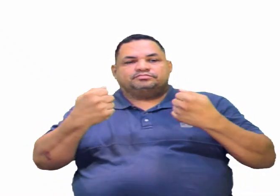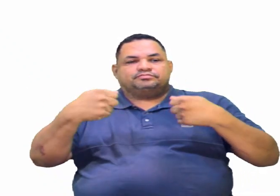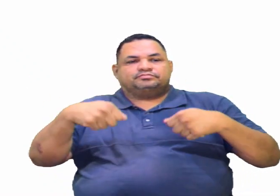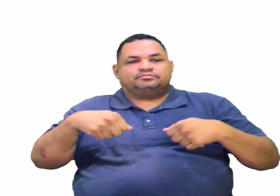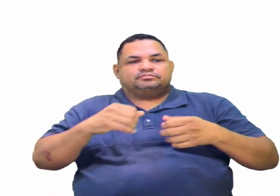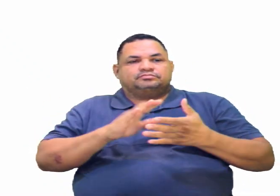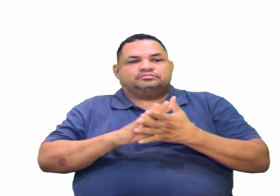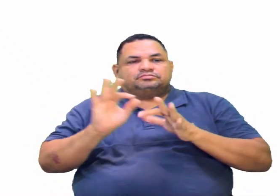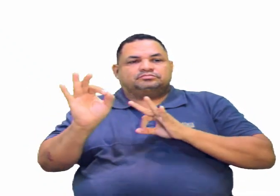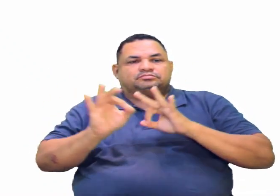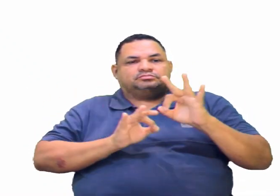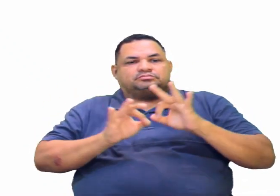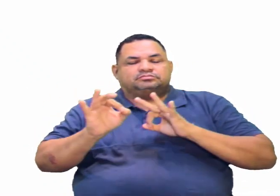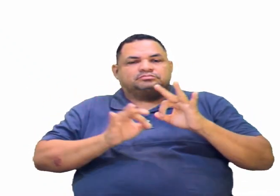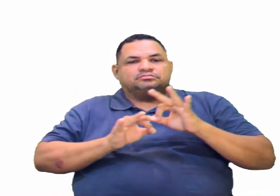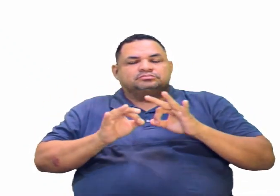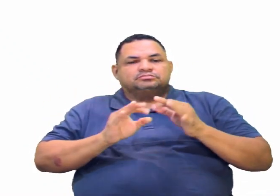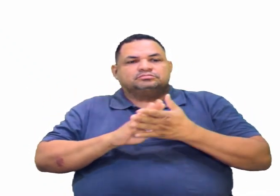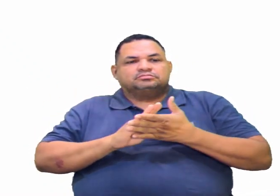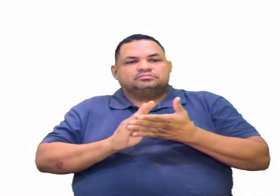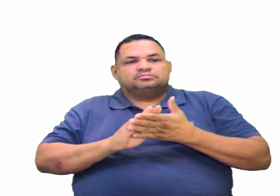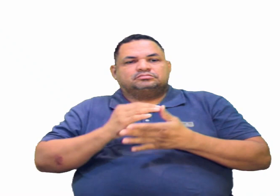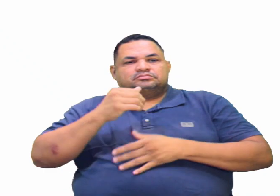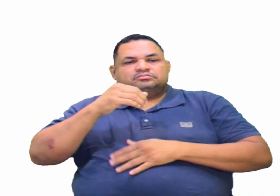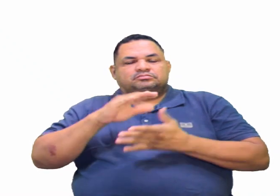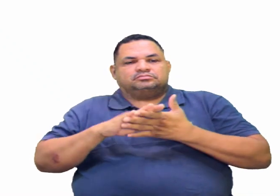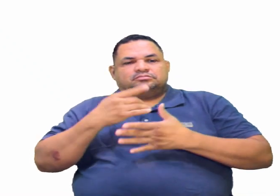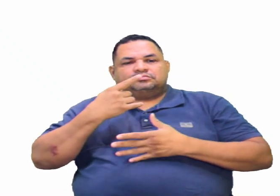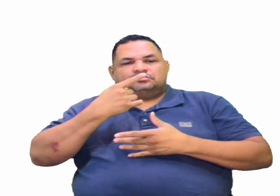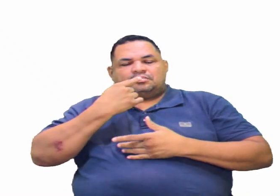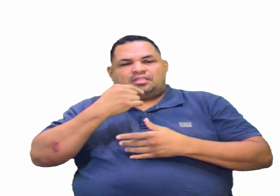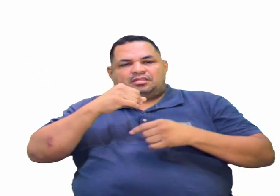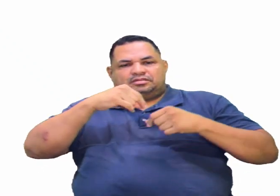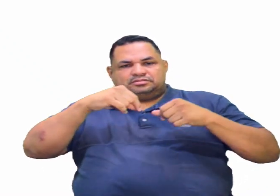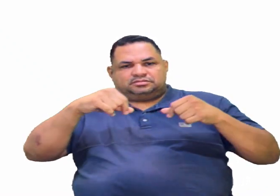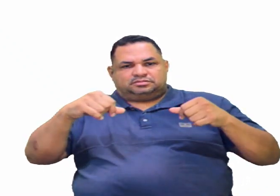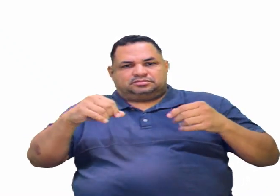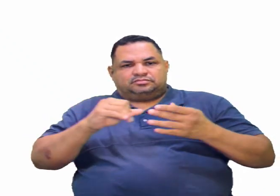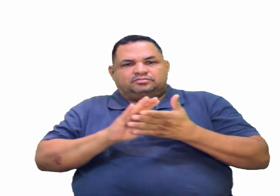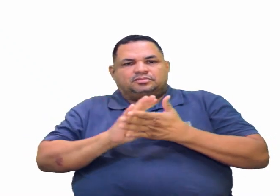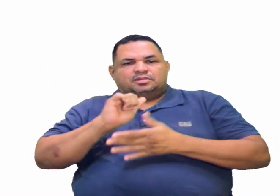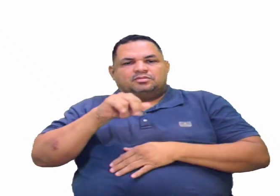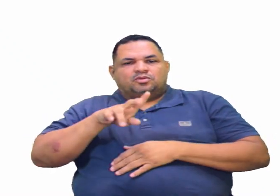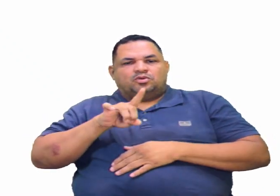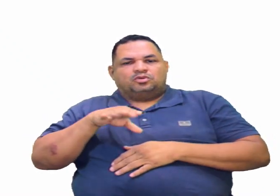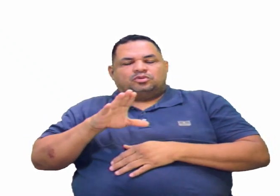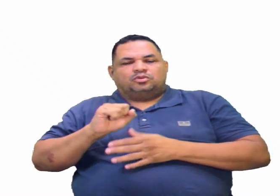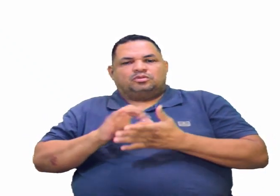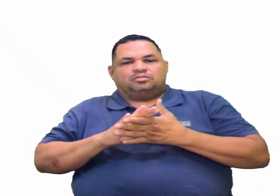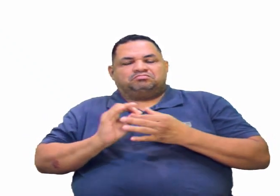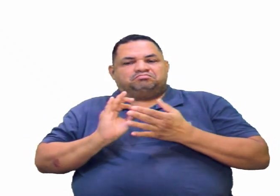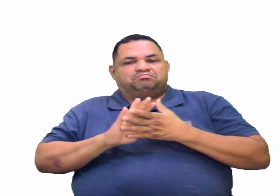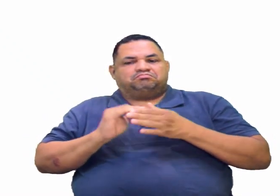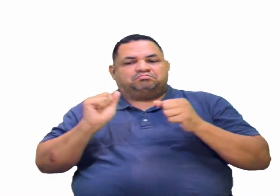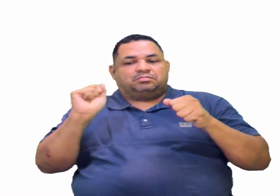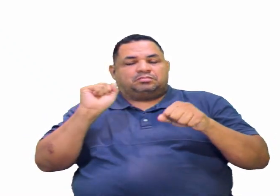aminas possibilita a formação de sais de